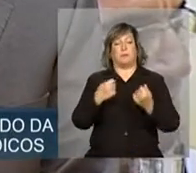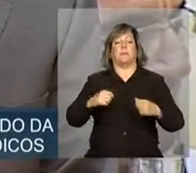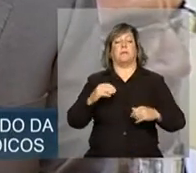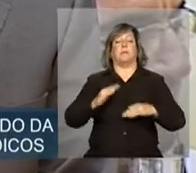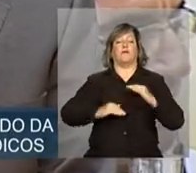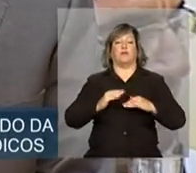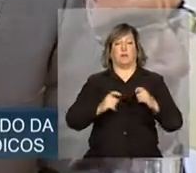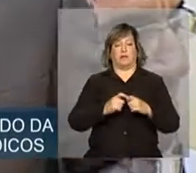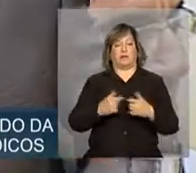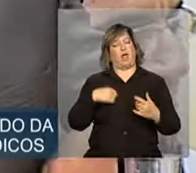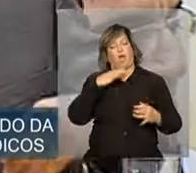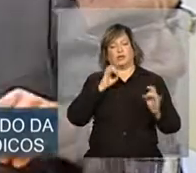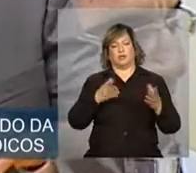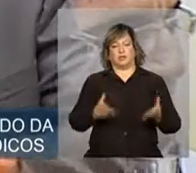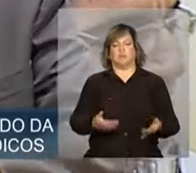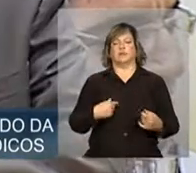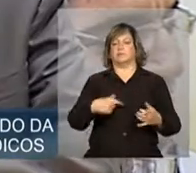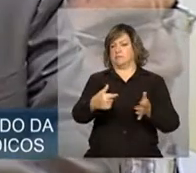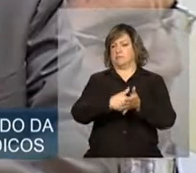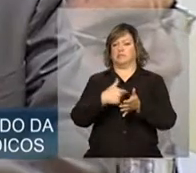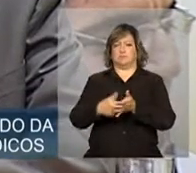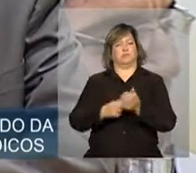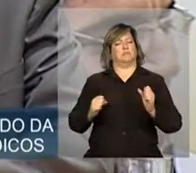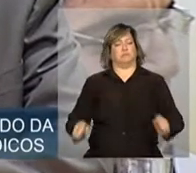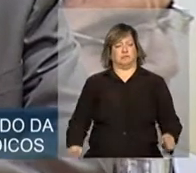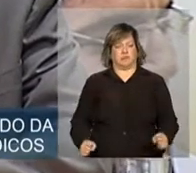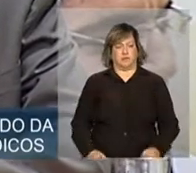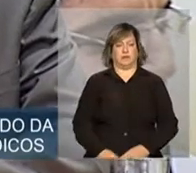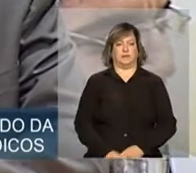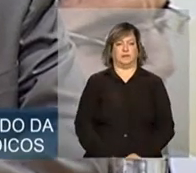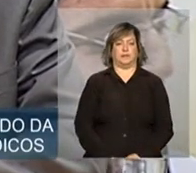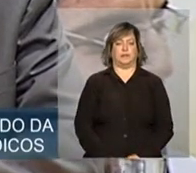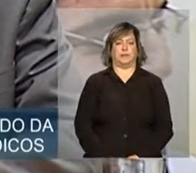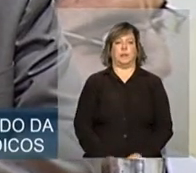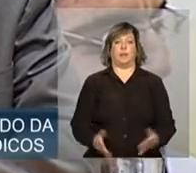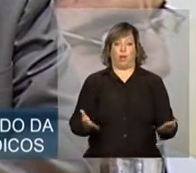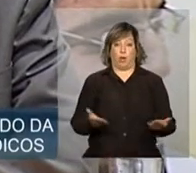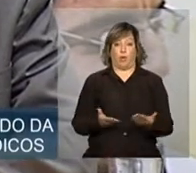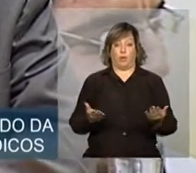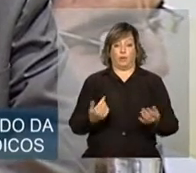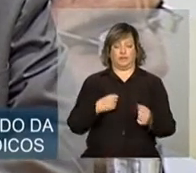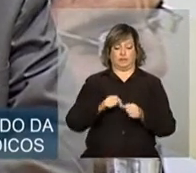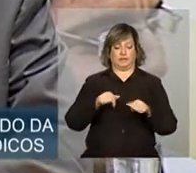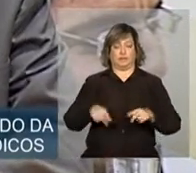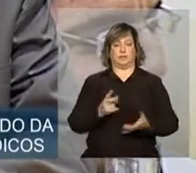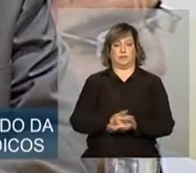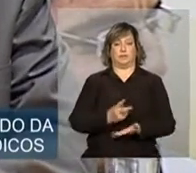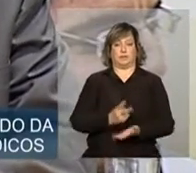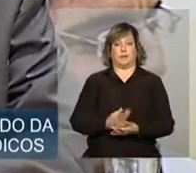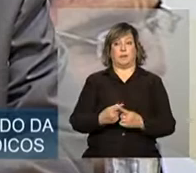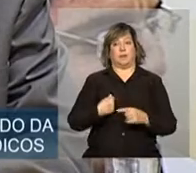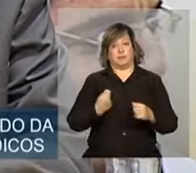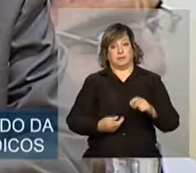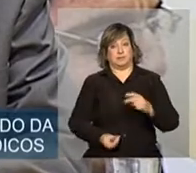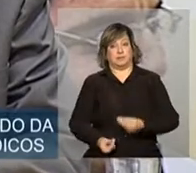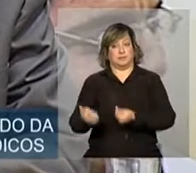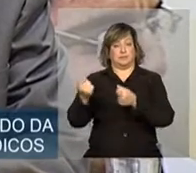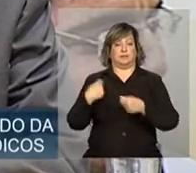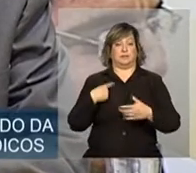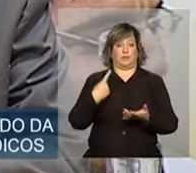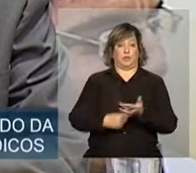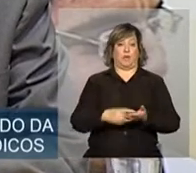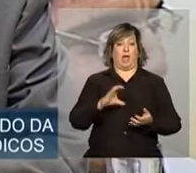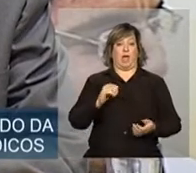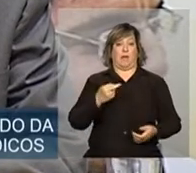acho que é isso e tua disposição e das perguntas hoje vai fazer daqui mesmo para eu tenho que ir uma comissão